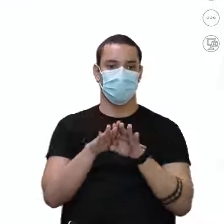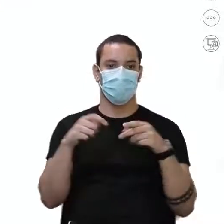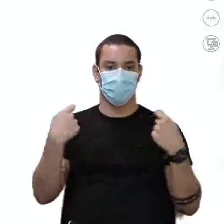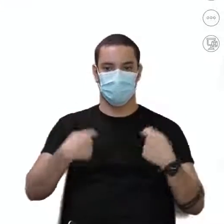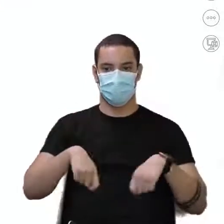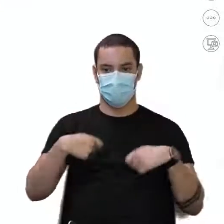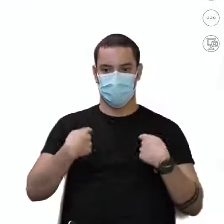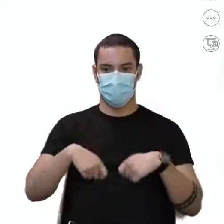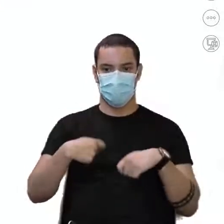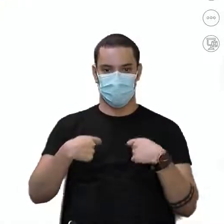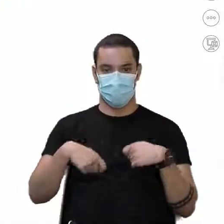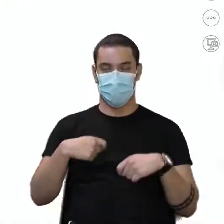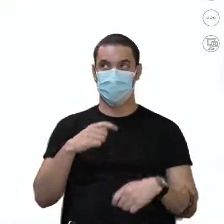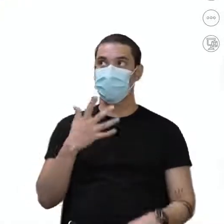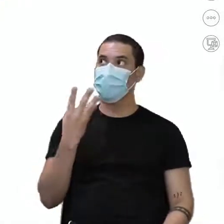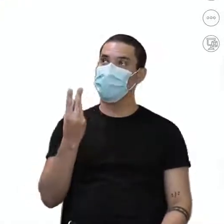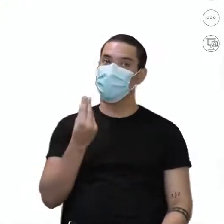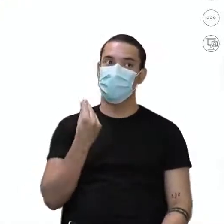precisar